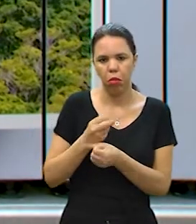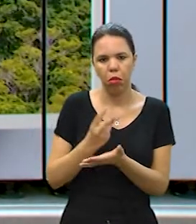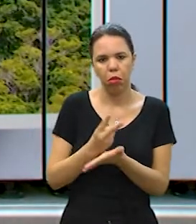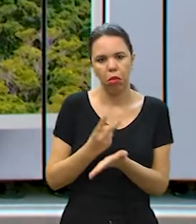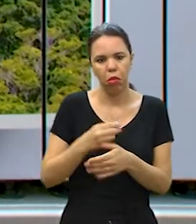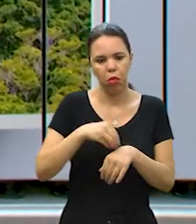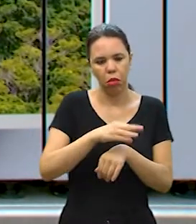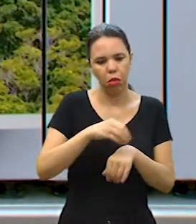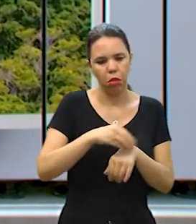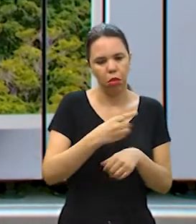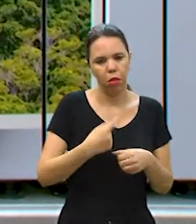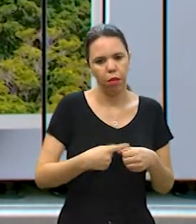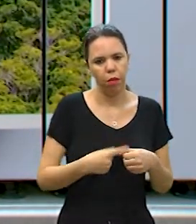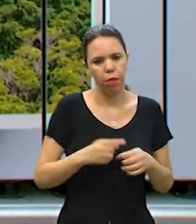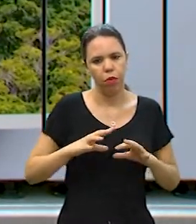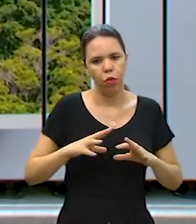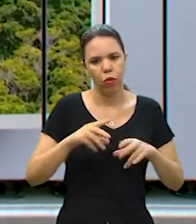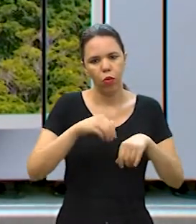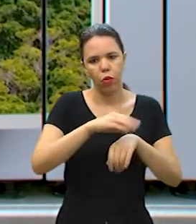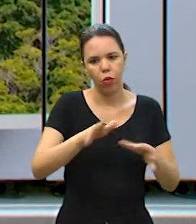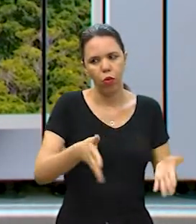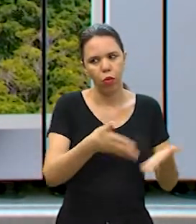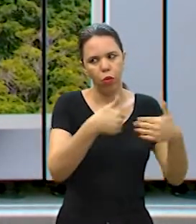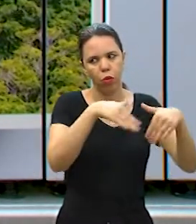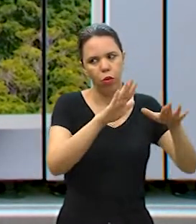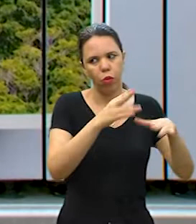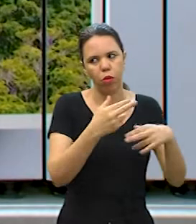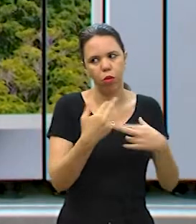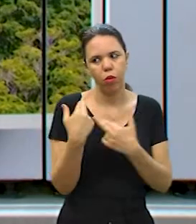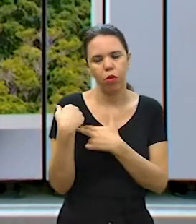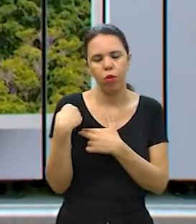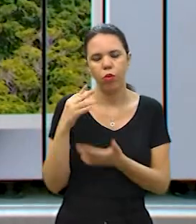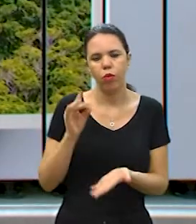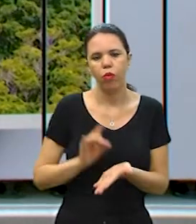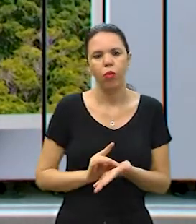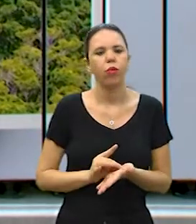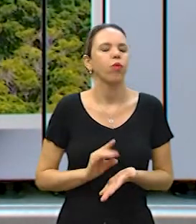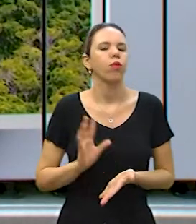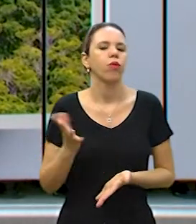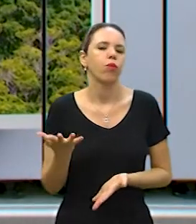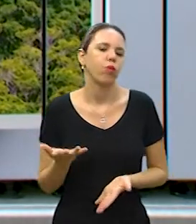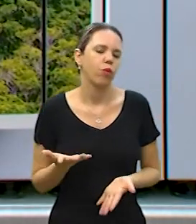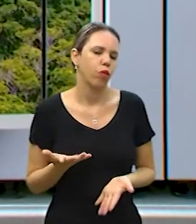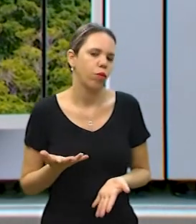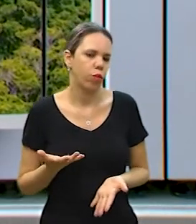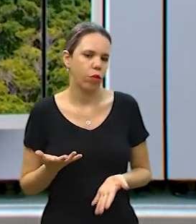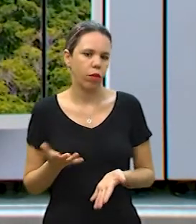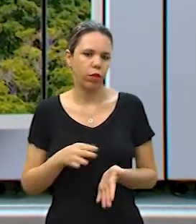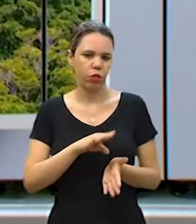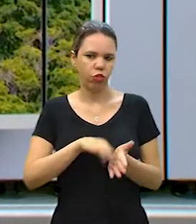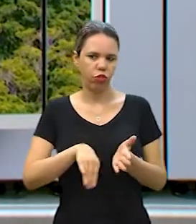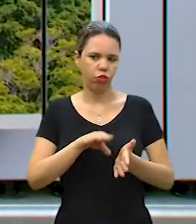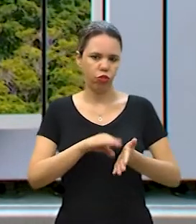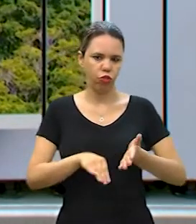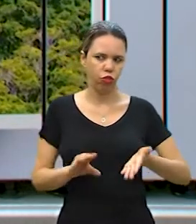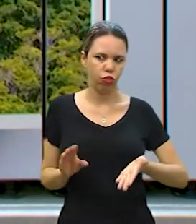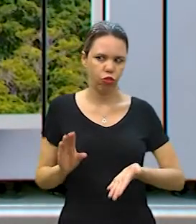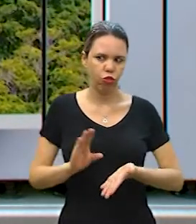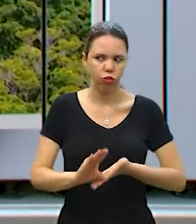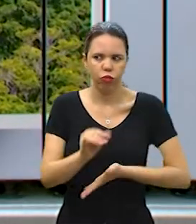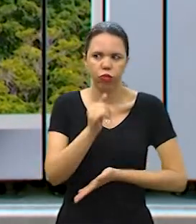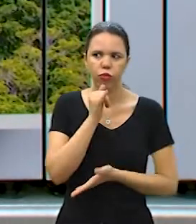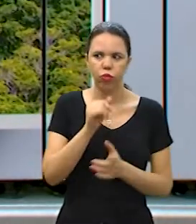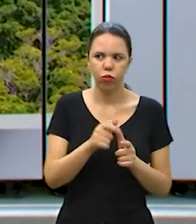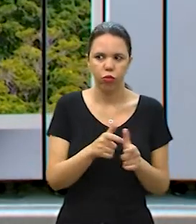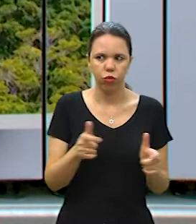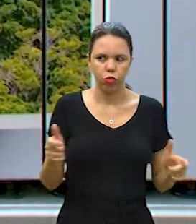foi passar para o município tudo isso. Então, o fato de tirar o financiamento, por exemplo,